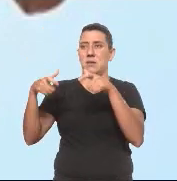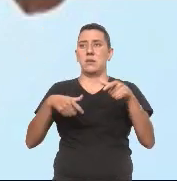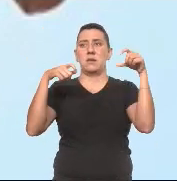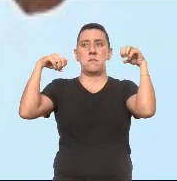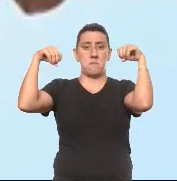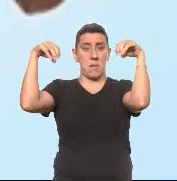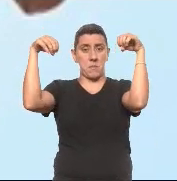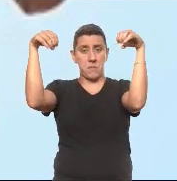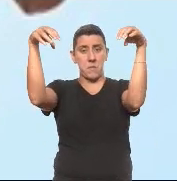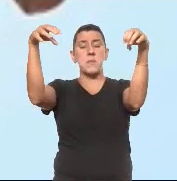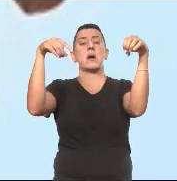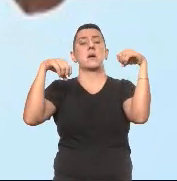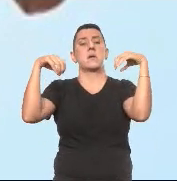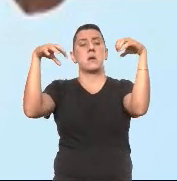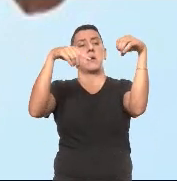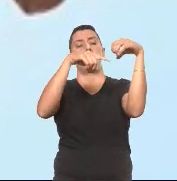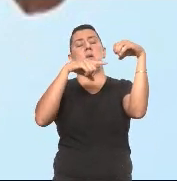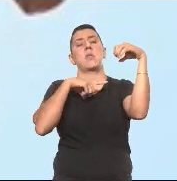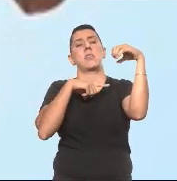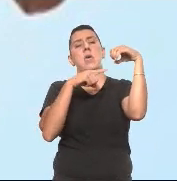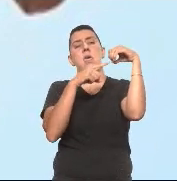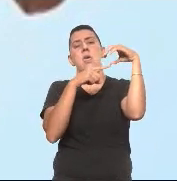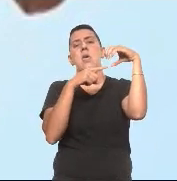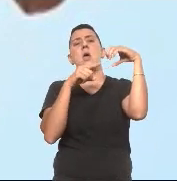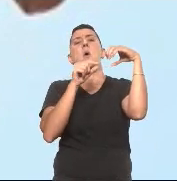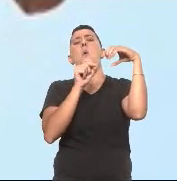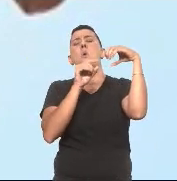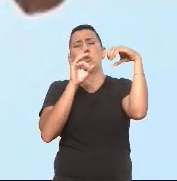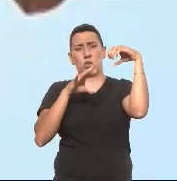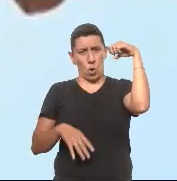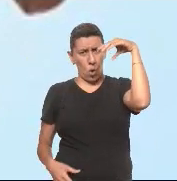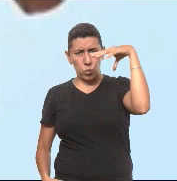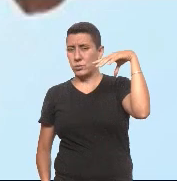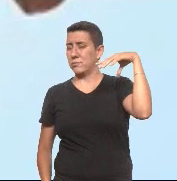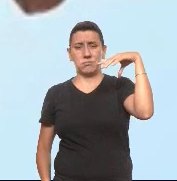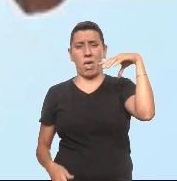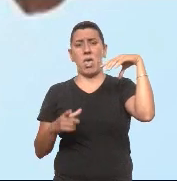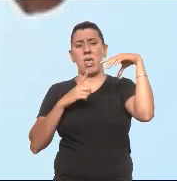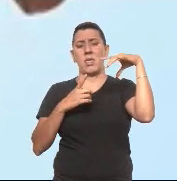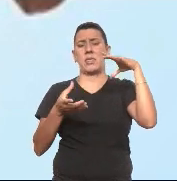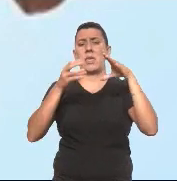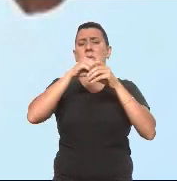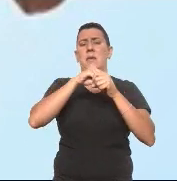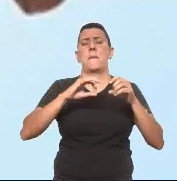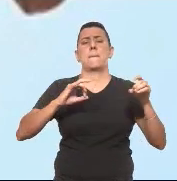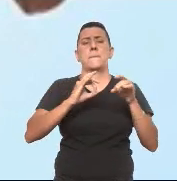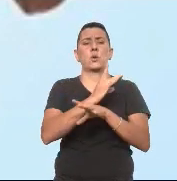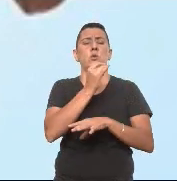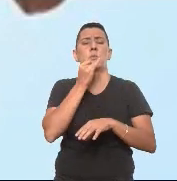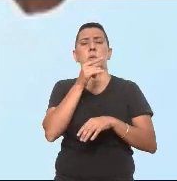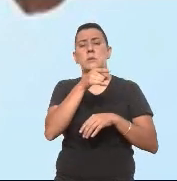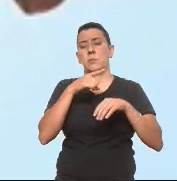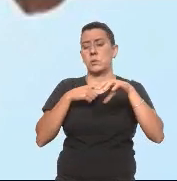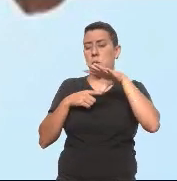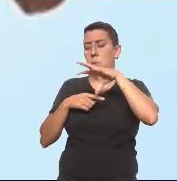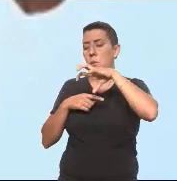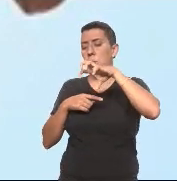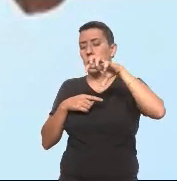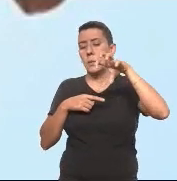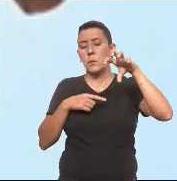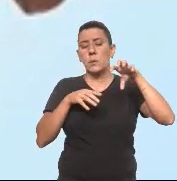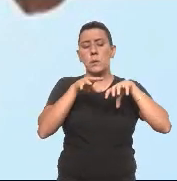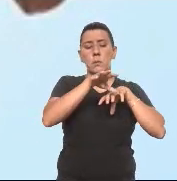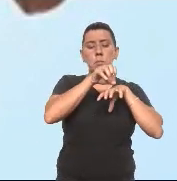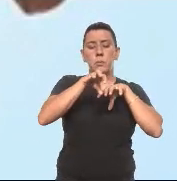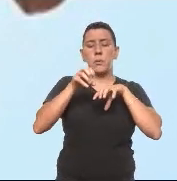iluminação das cidades ele traz ali uma série de outros funcionalidades Como por exemplo o painel de informações para a